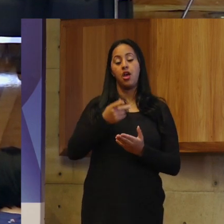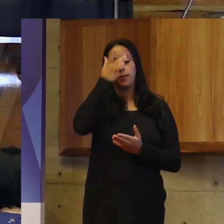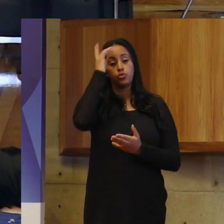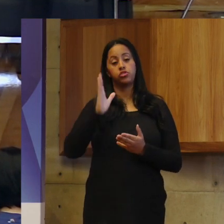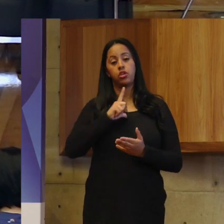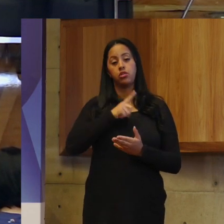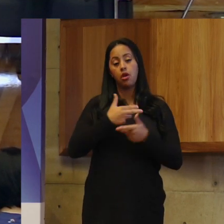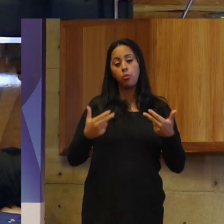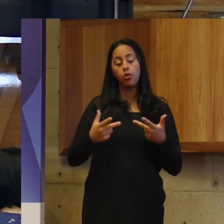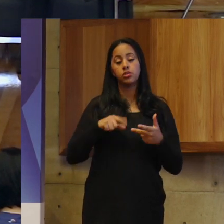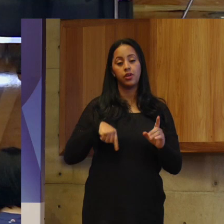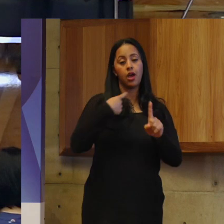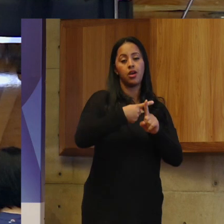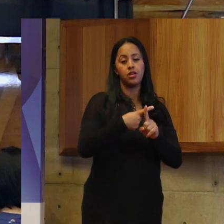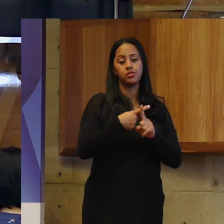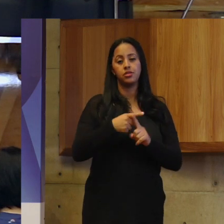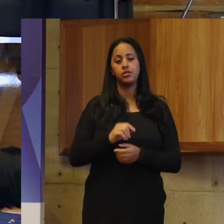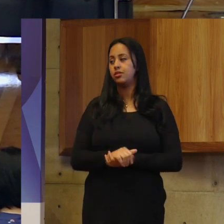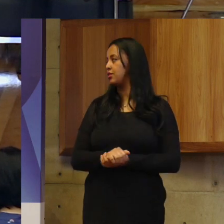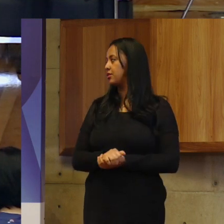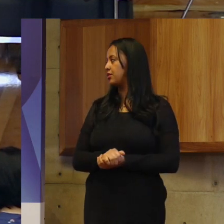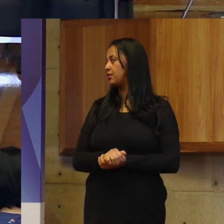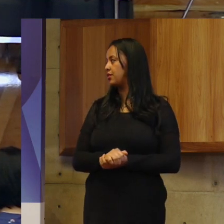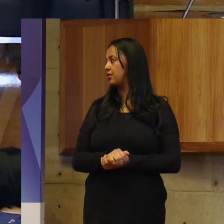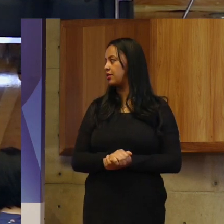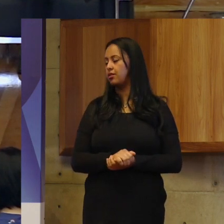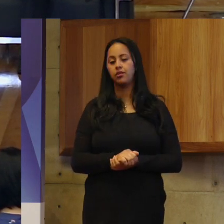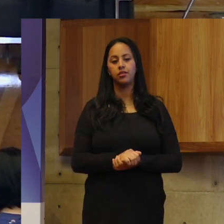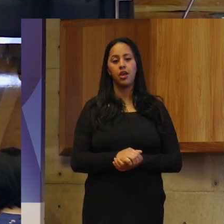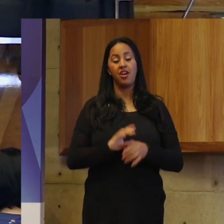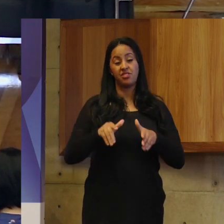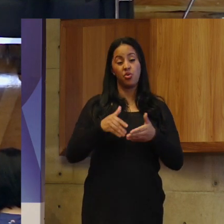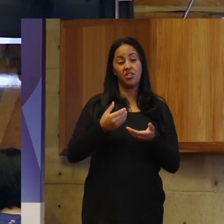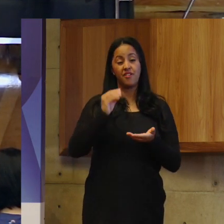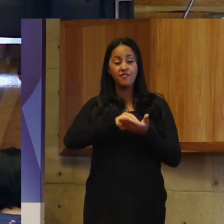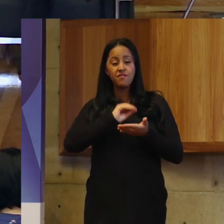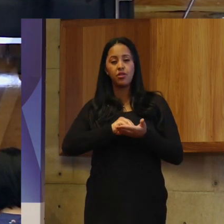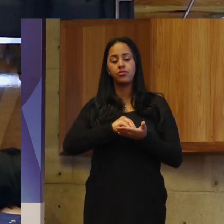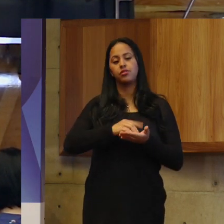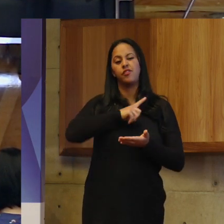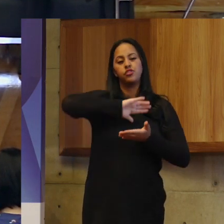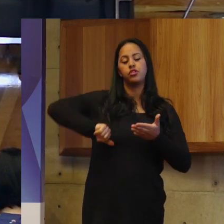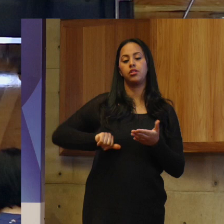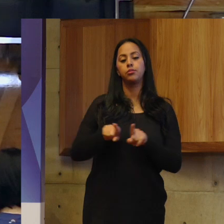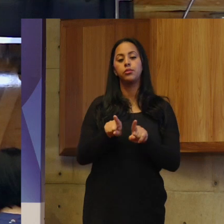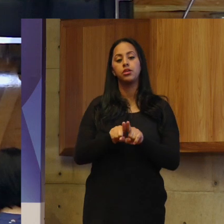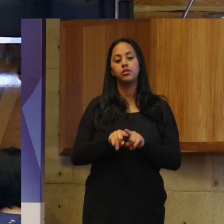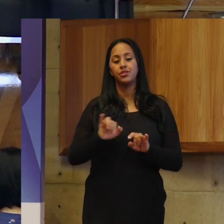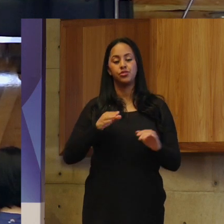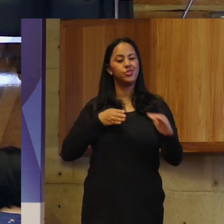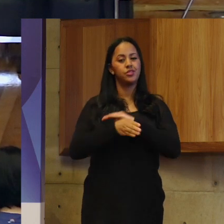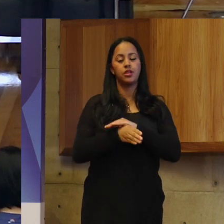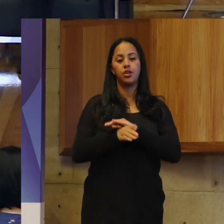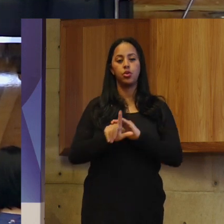coisa a mais, e aquele que tem um pouco... Exatamente, aquele que tem um pouco, até mesmo isso vai ser tirado. Então, a indústria brasileira, se não entrar